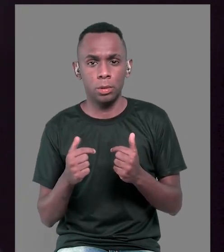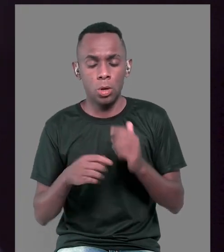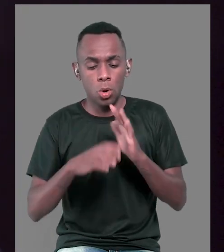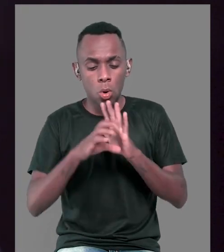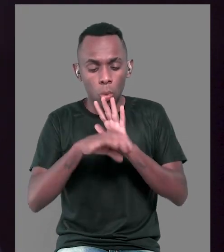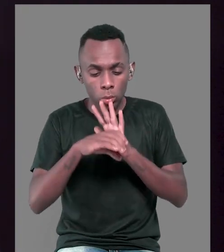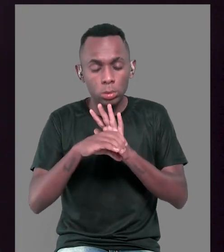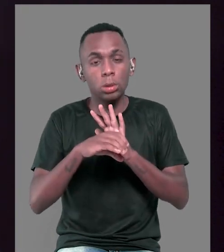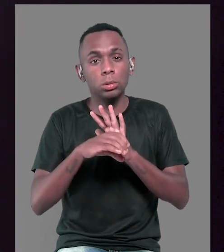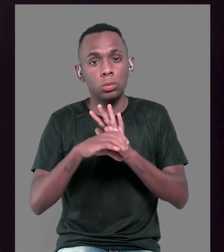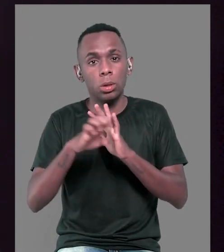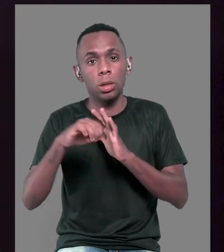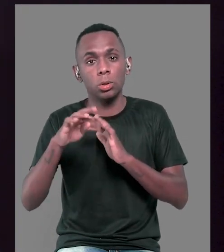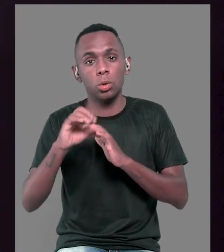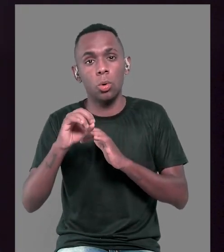qual eu andei